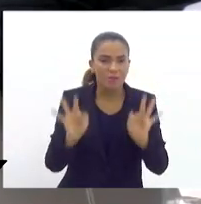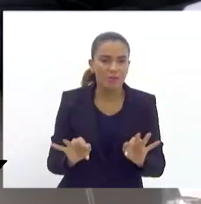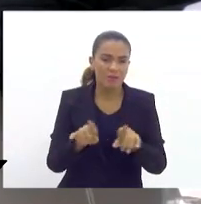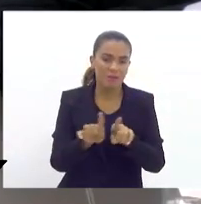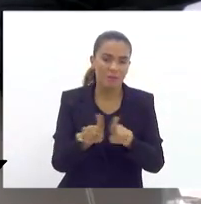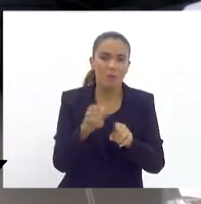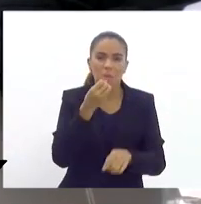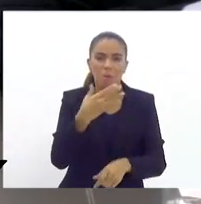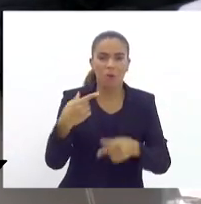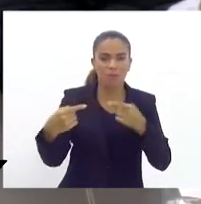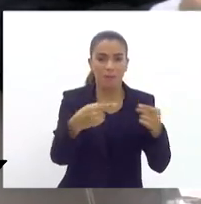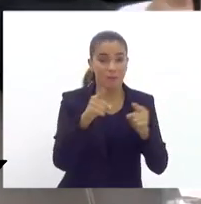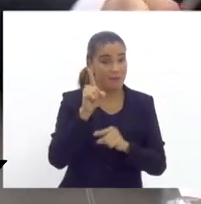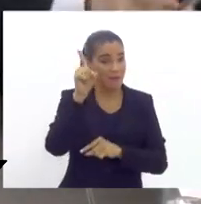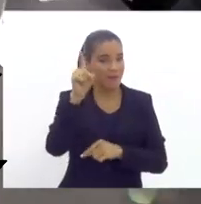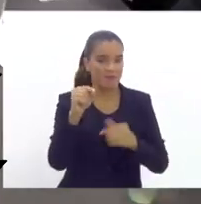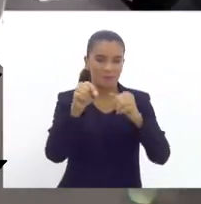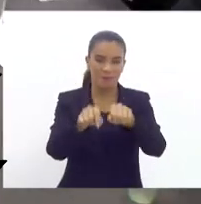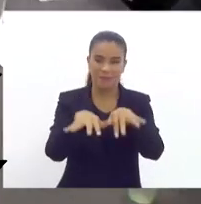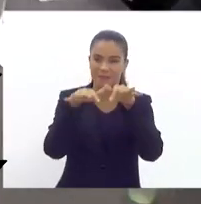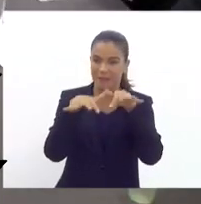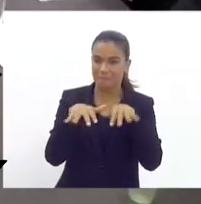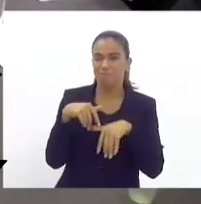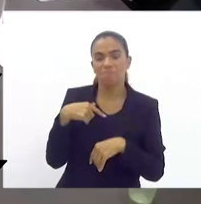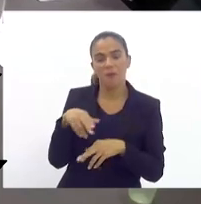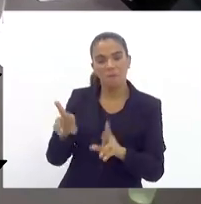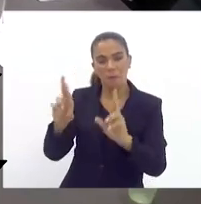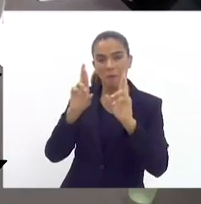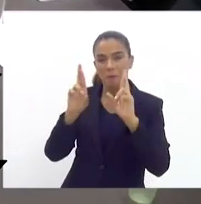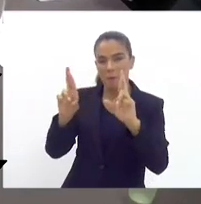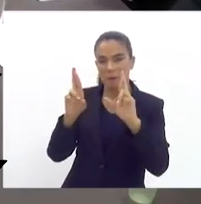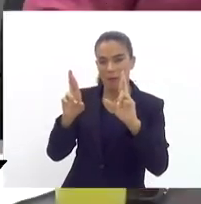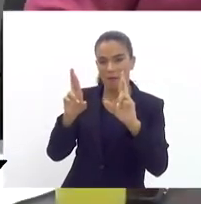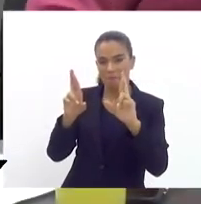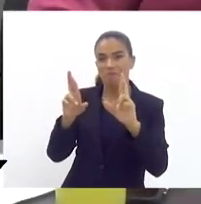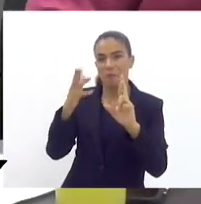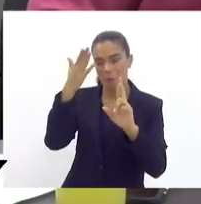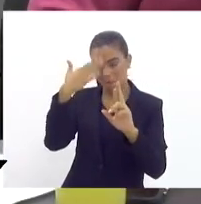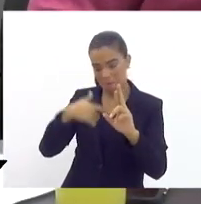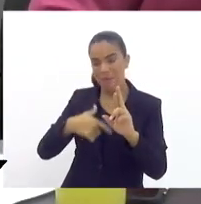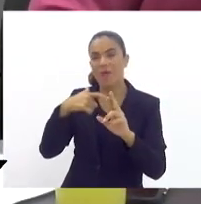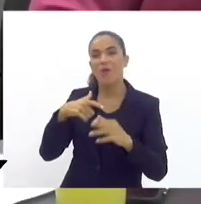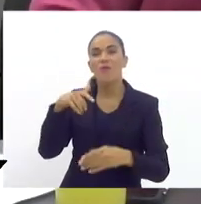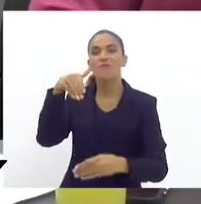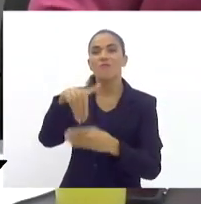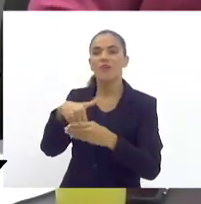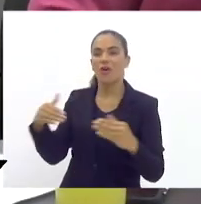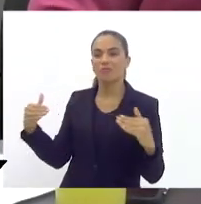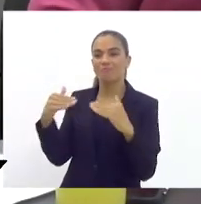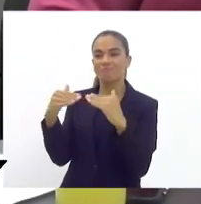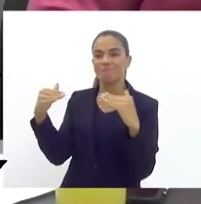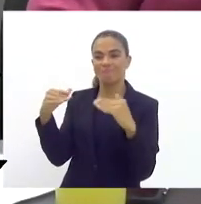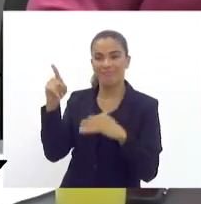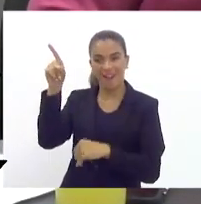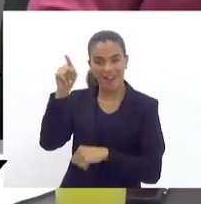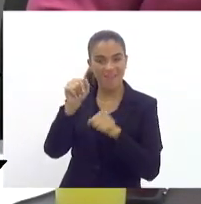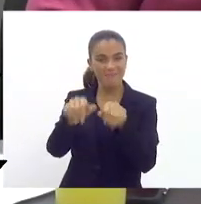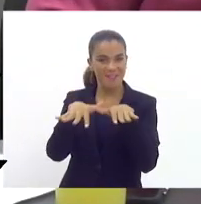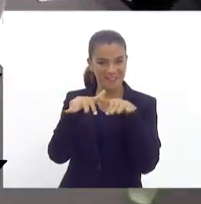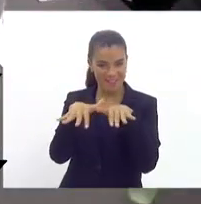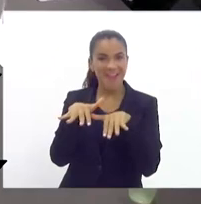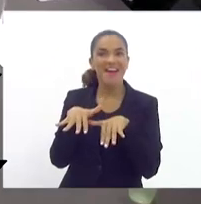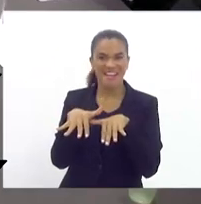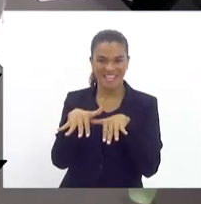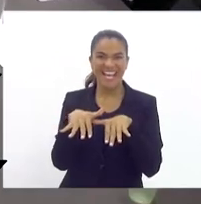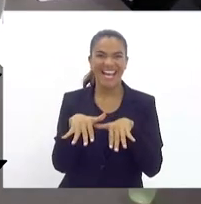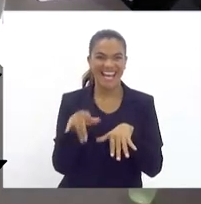um bom debate no plenário. Isso pode contar, deputada Érica, com o meu voto favorável no plenário. Lá no plenário é o